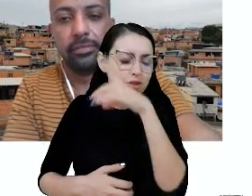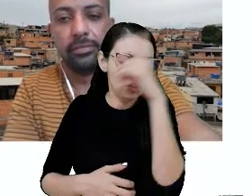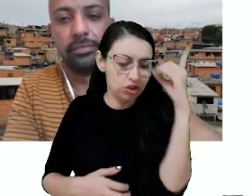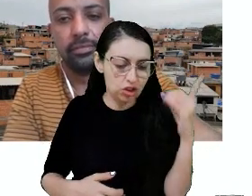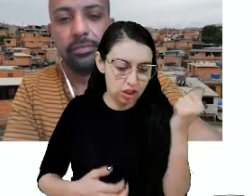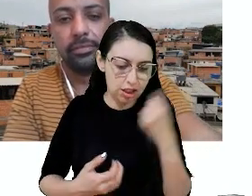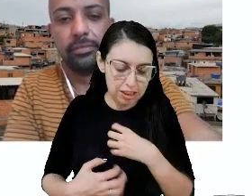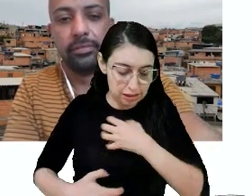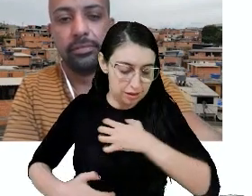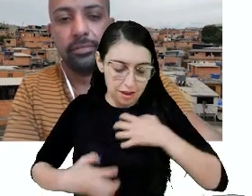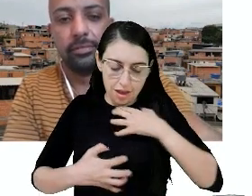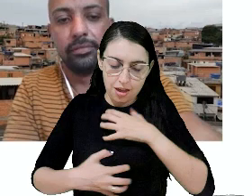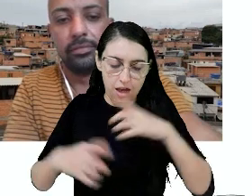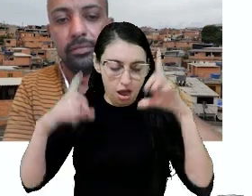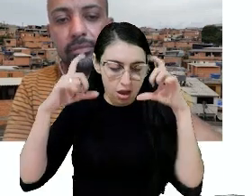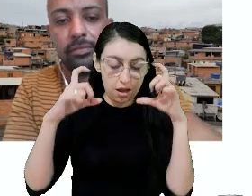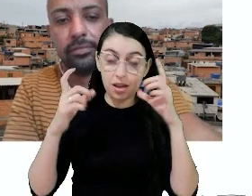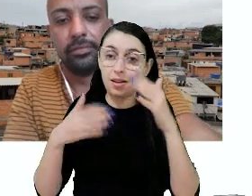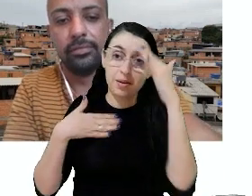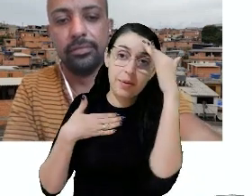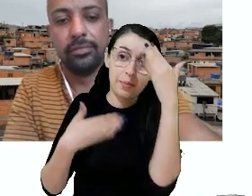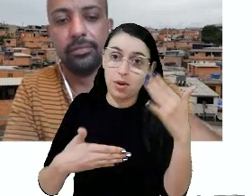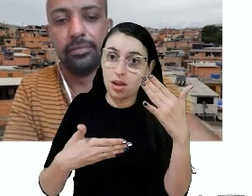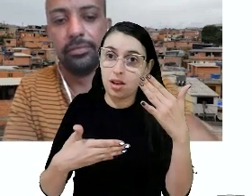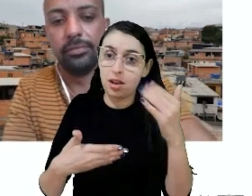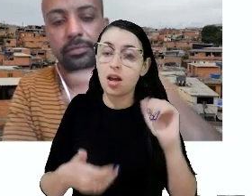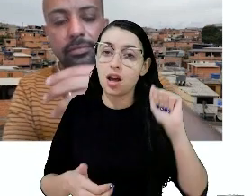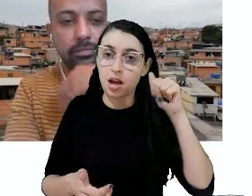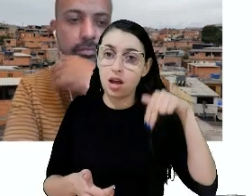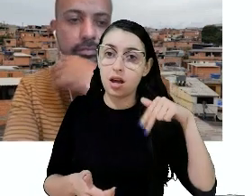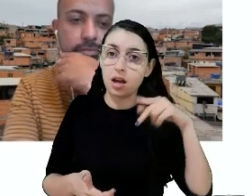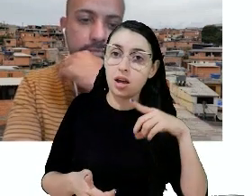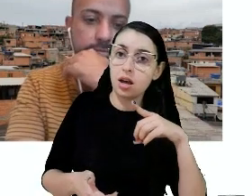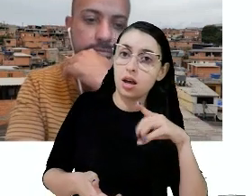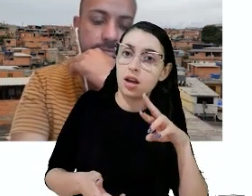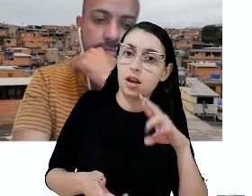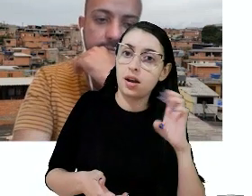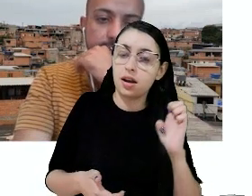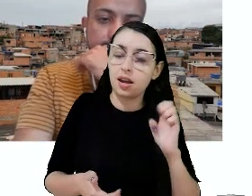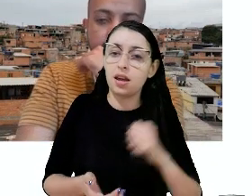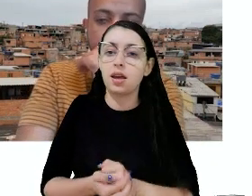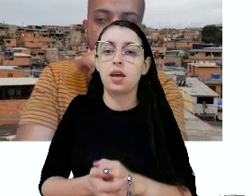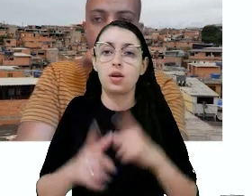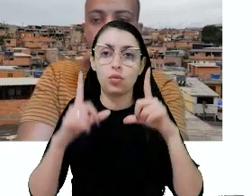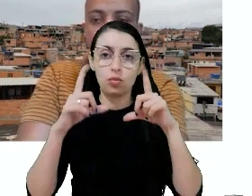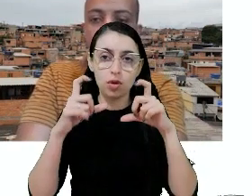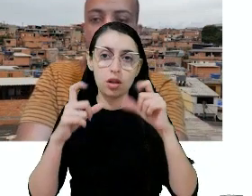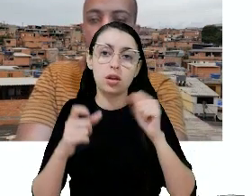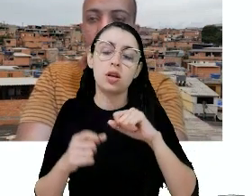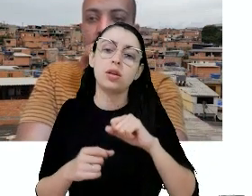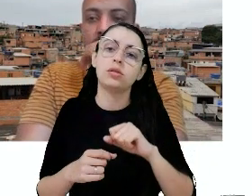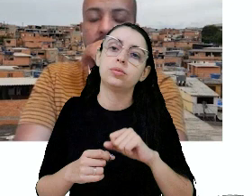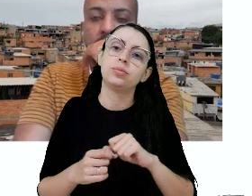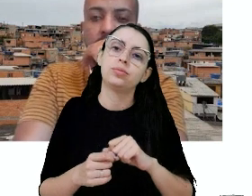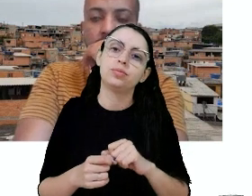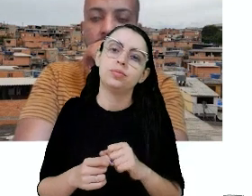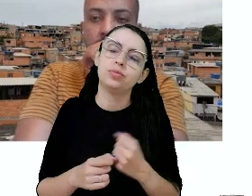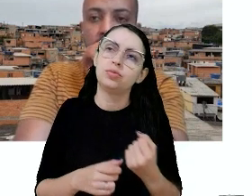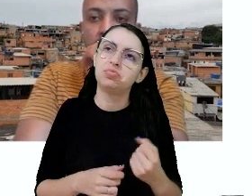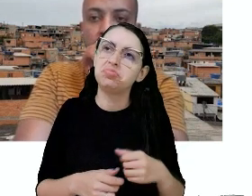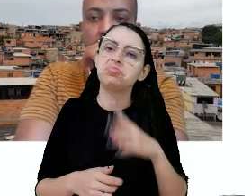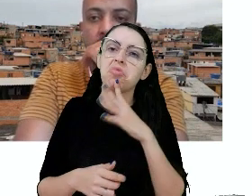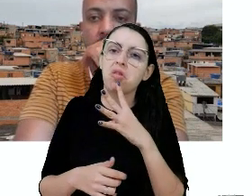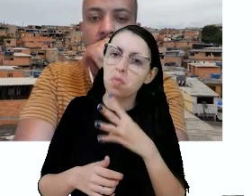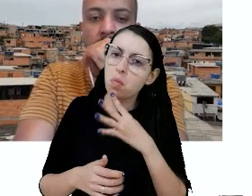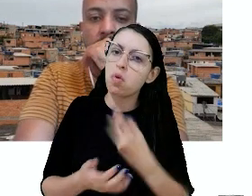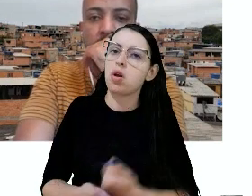as fotos. Agradeço imensamente ao André Arruda, fotógrafo